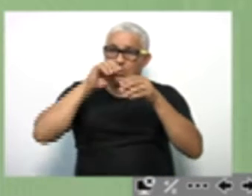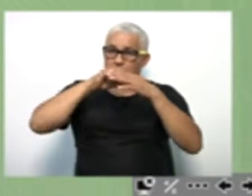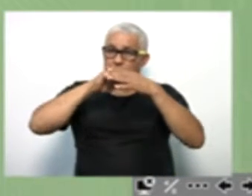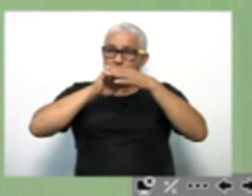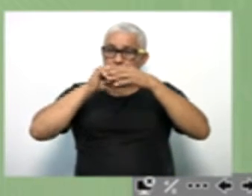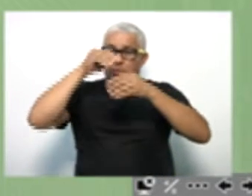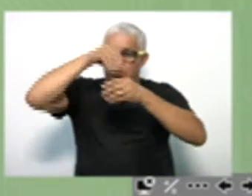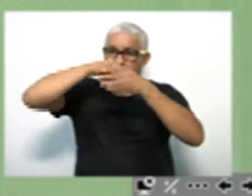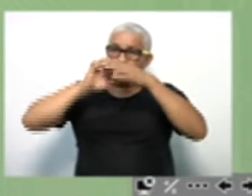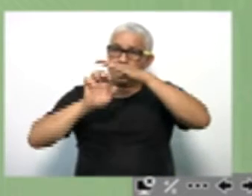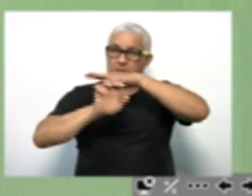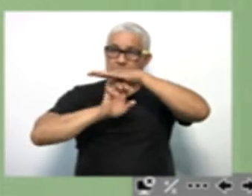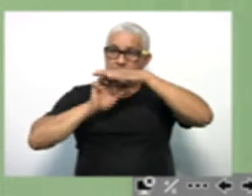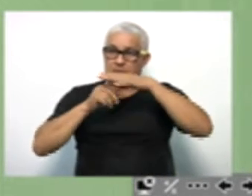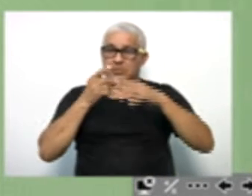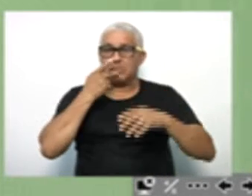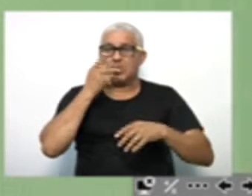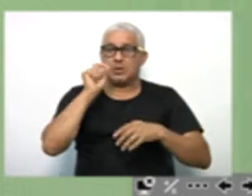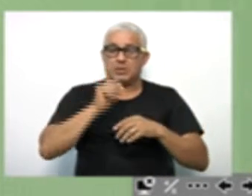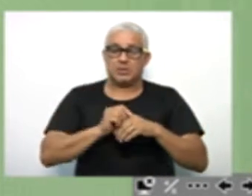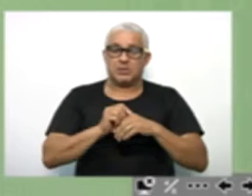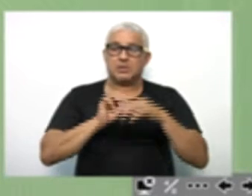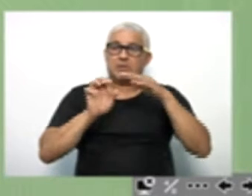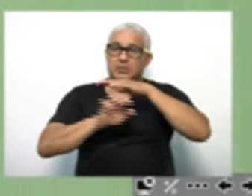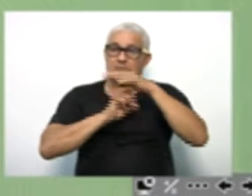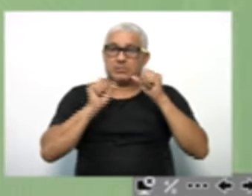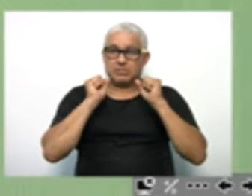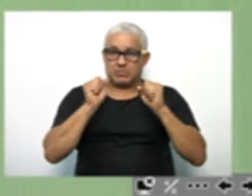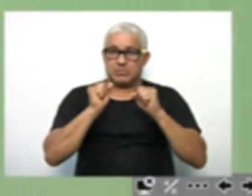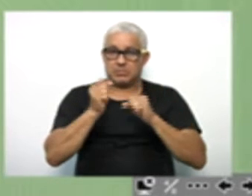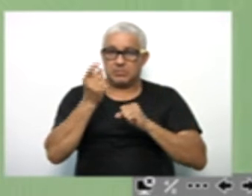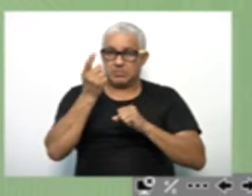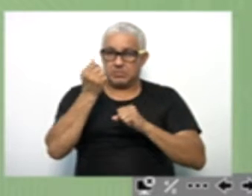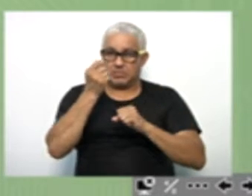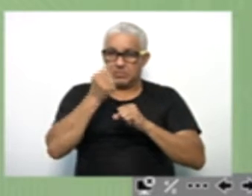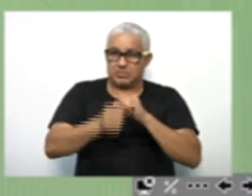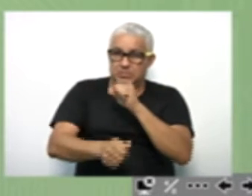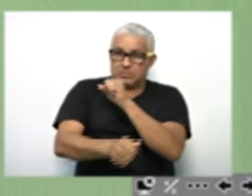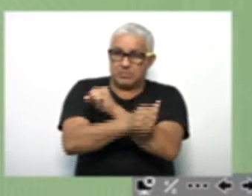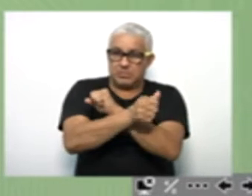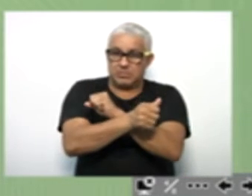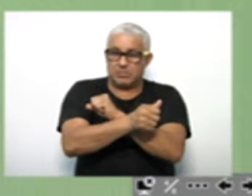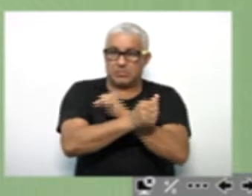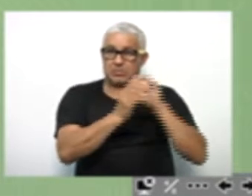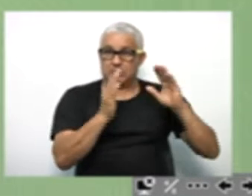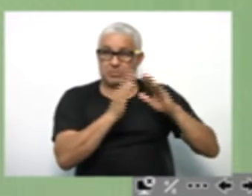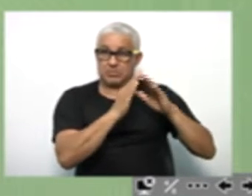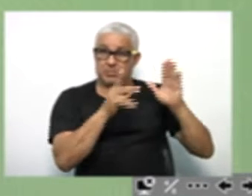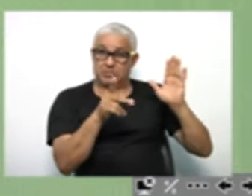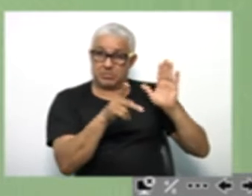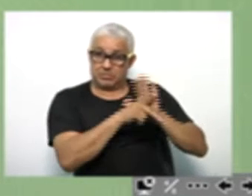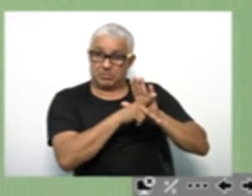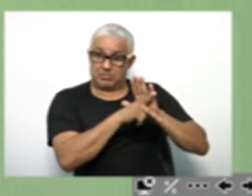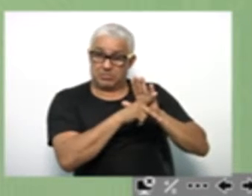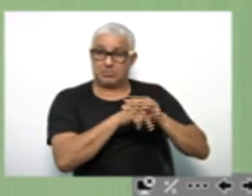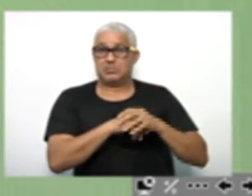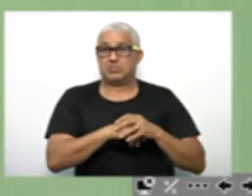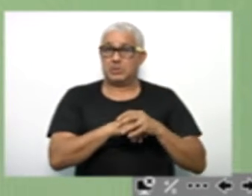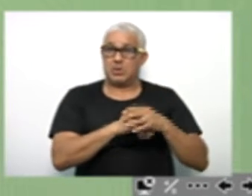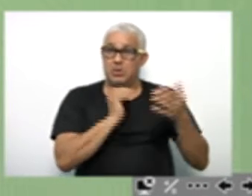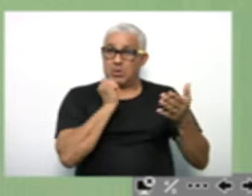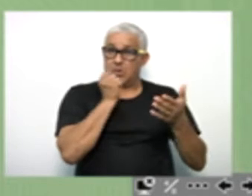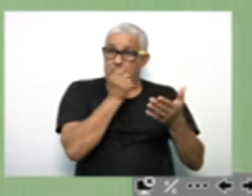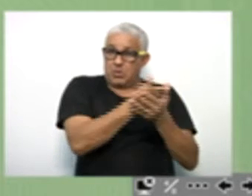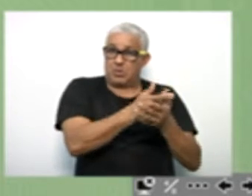está falando que a empresa pode financiar uma sede própria, onde vai ser a compra do